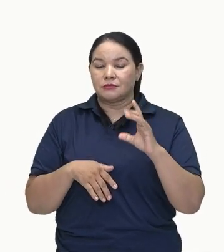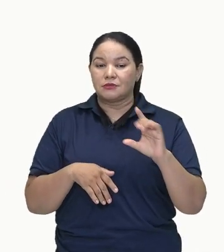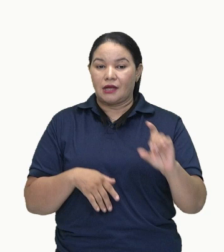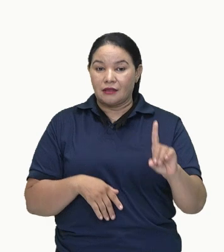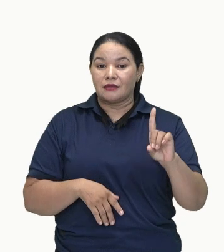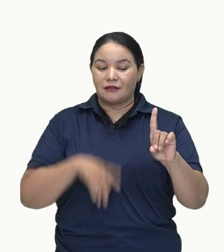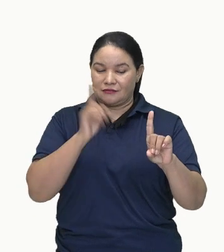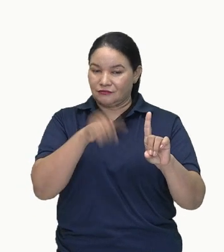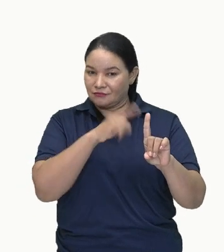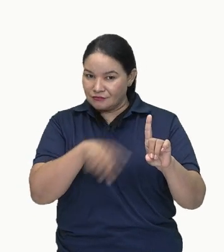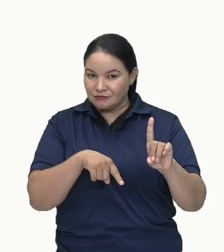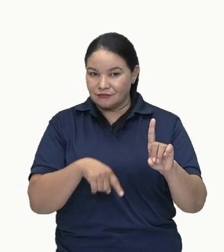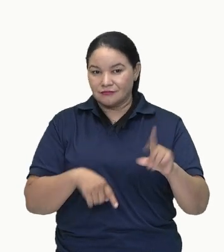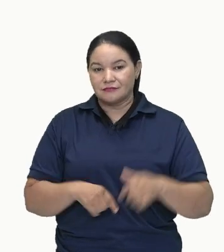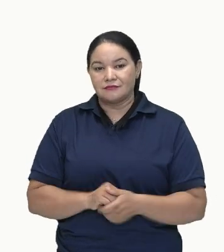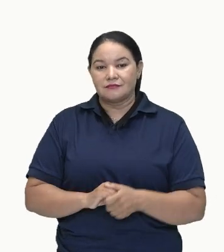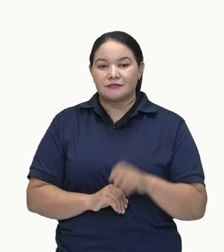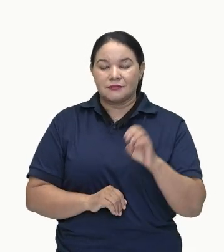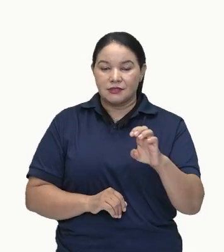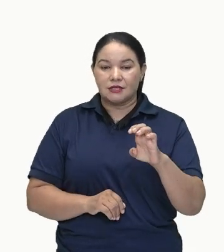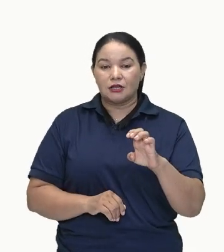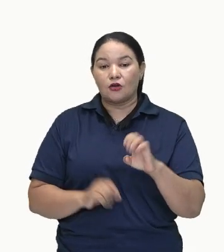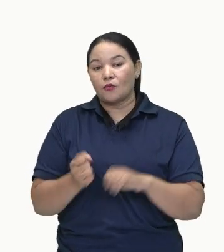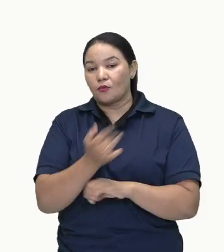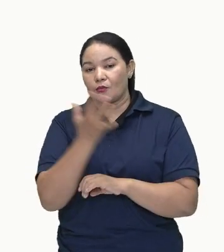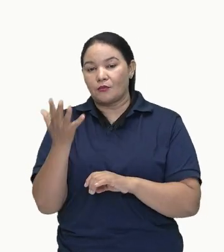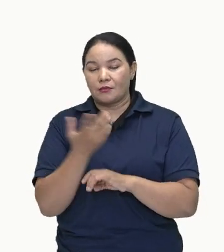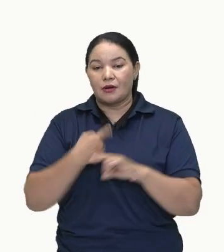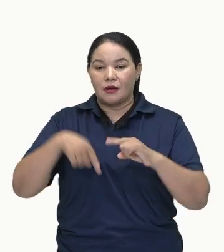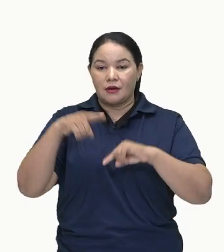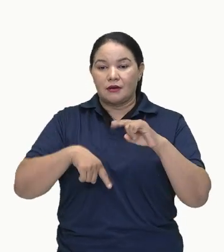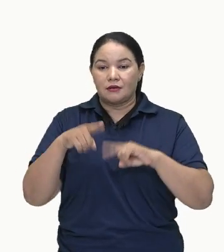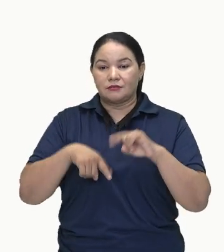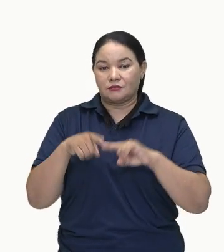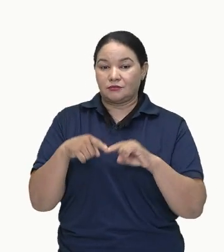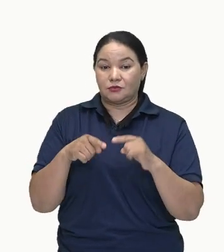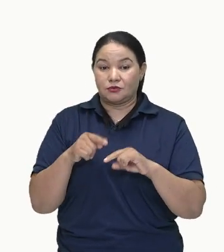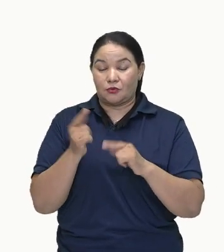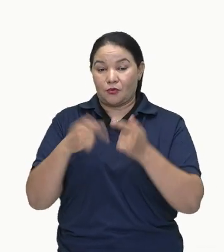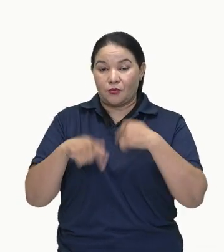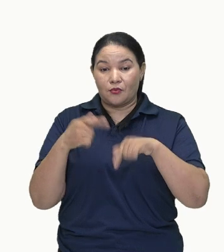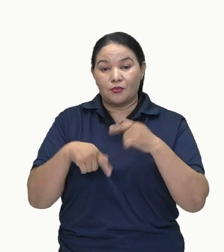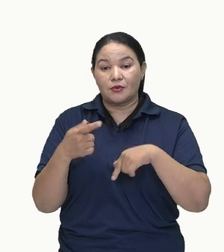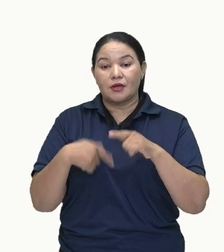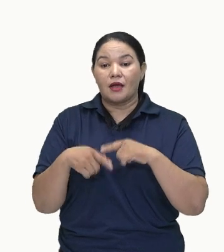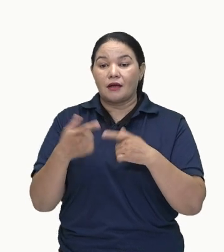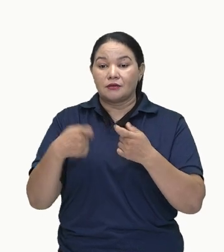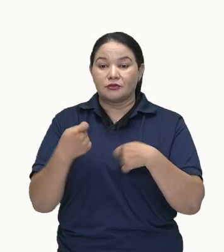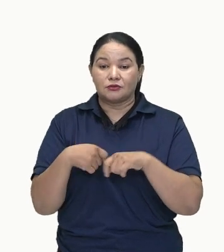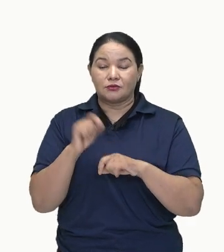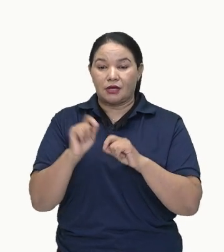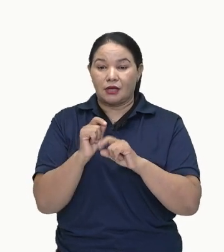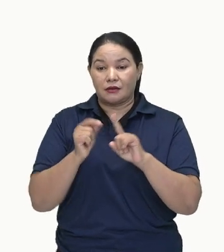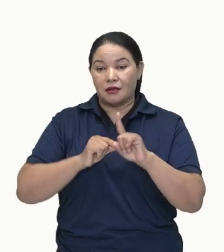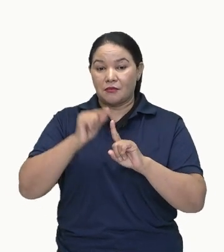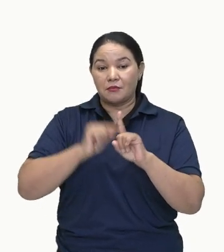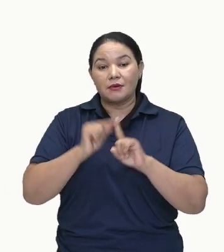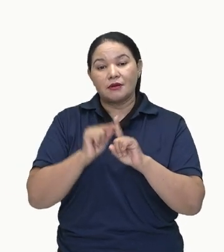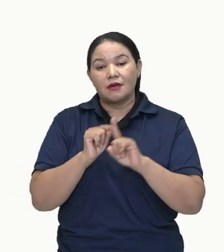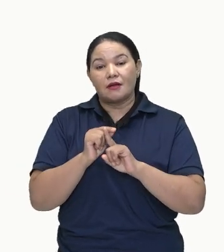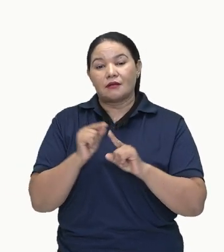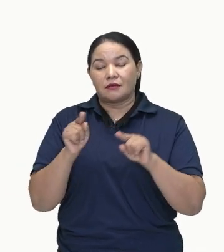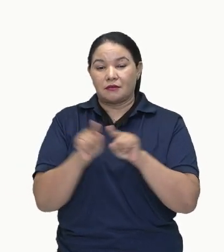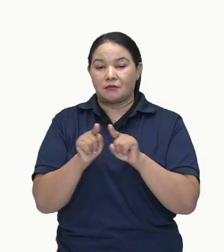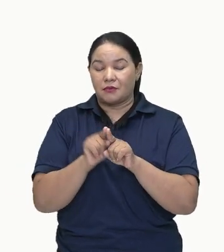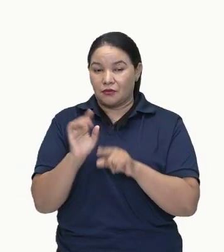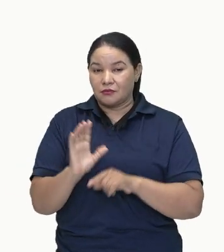eliminado. A quantidade de cada elemento em um composto químico é determinada apenas pela temperatura e pressão da